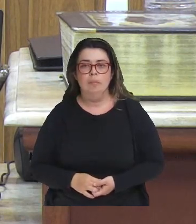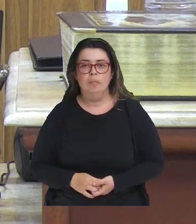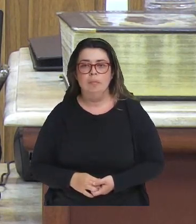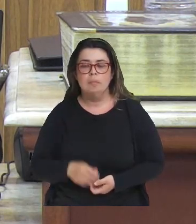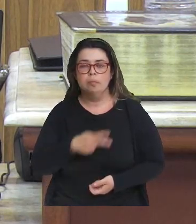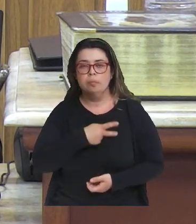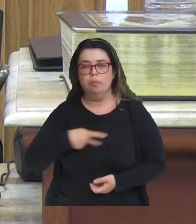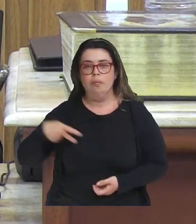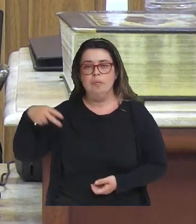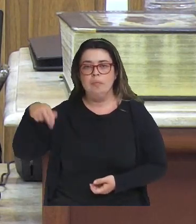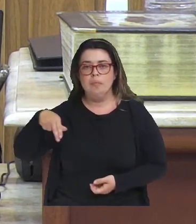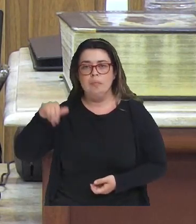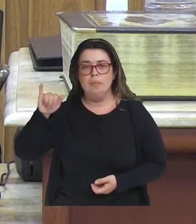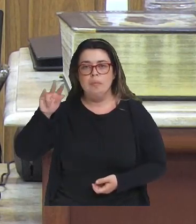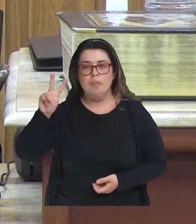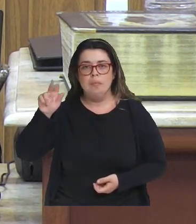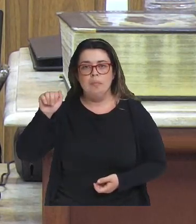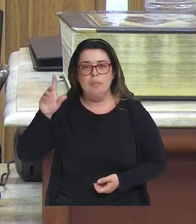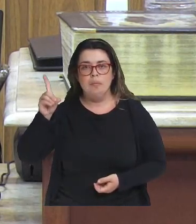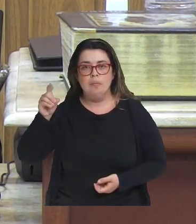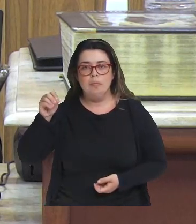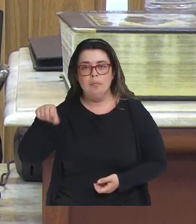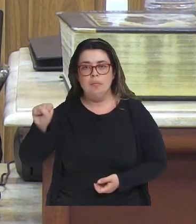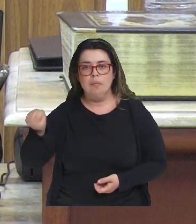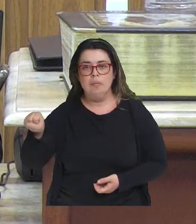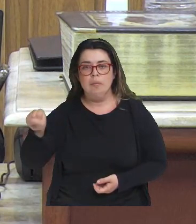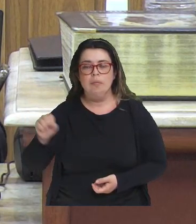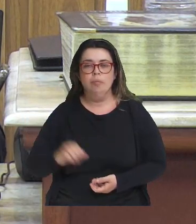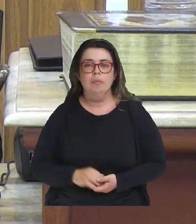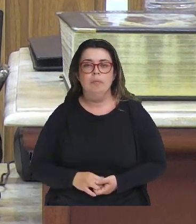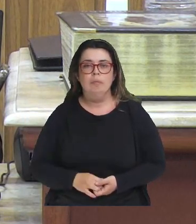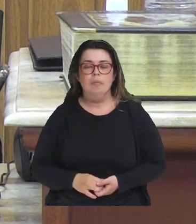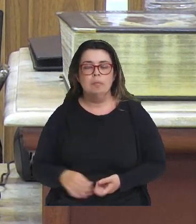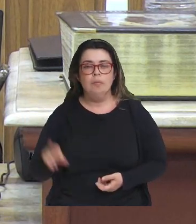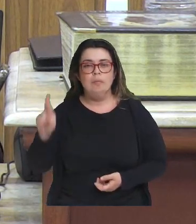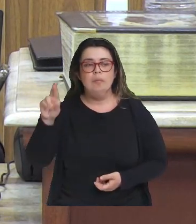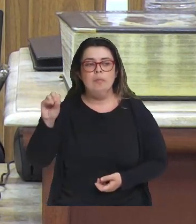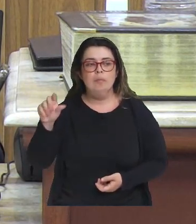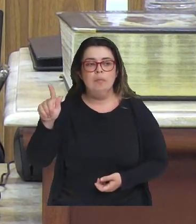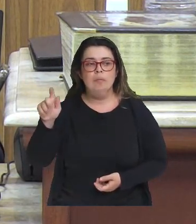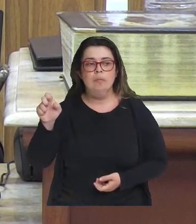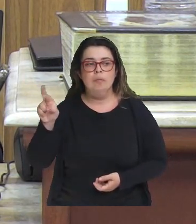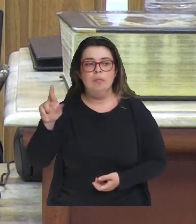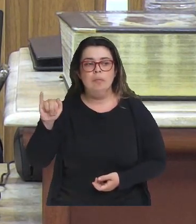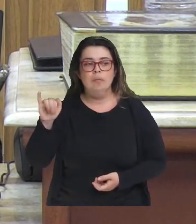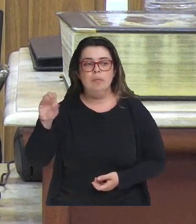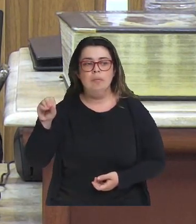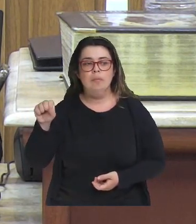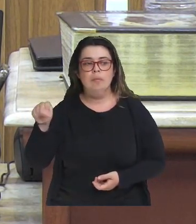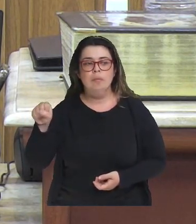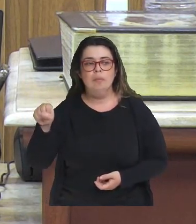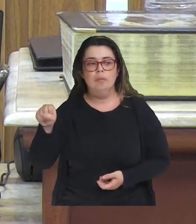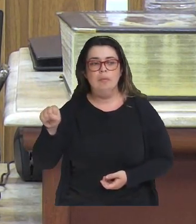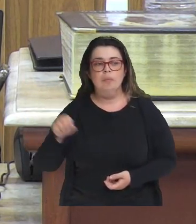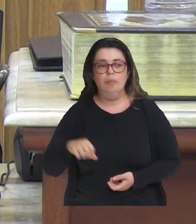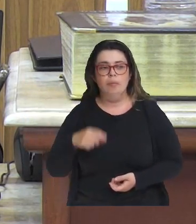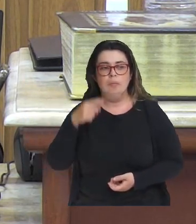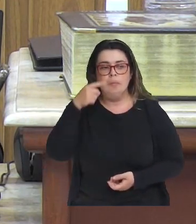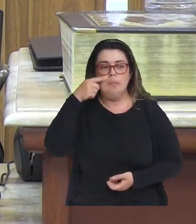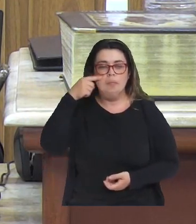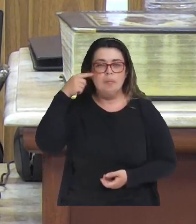Nivaldo dos Santos. Sim. Rogério Nascimento. Sim. Vinícius Simi.